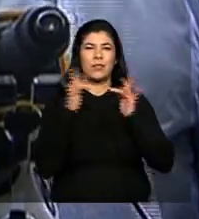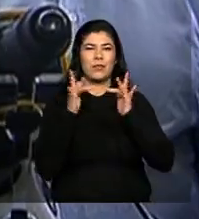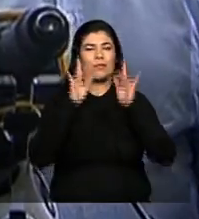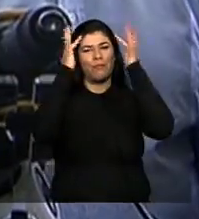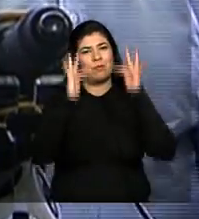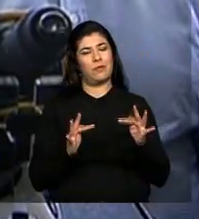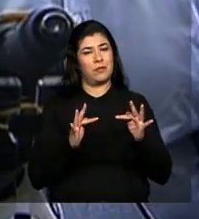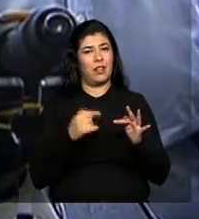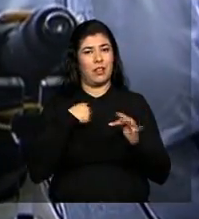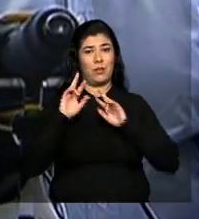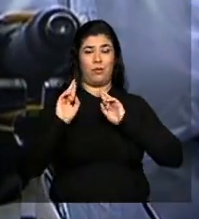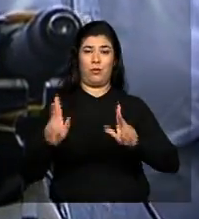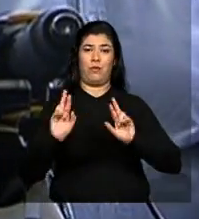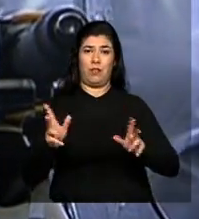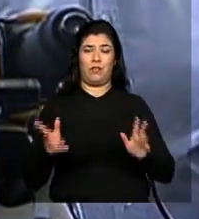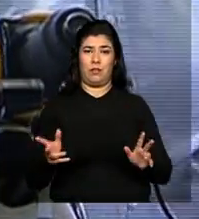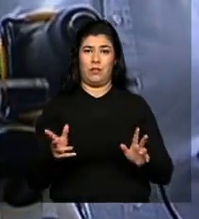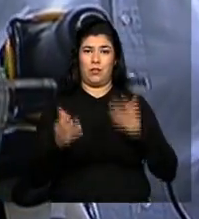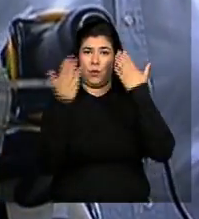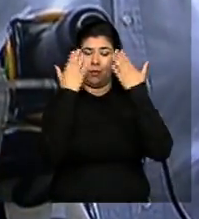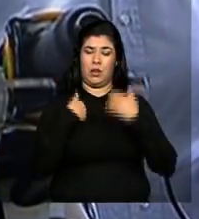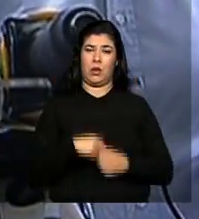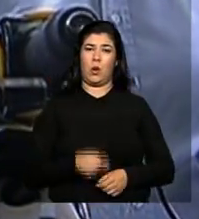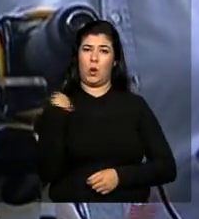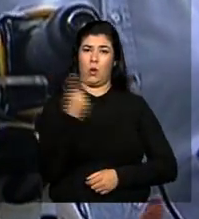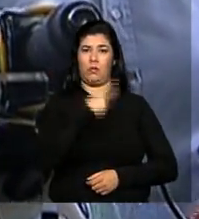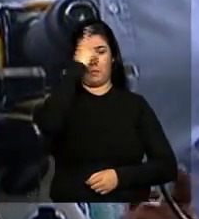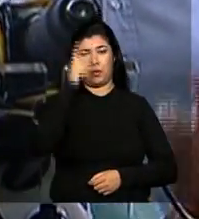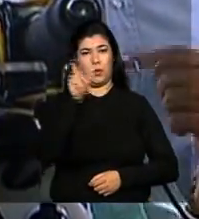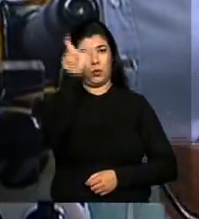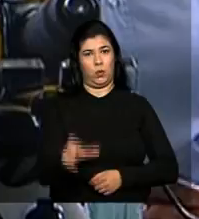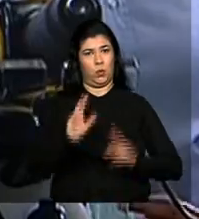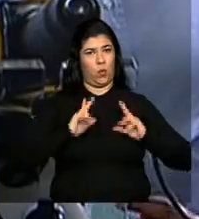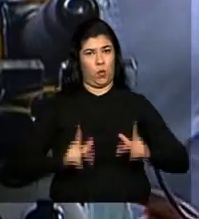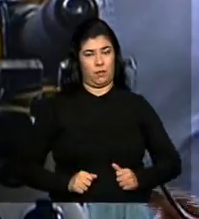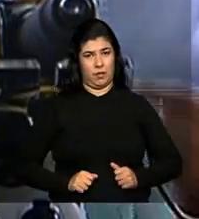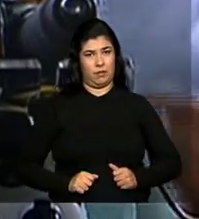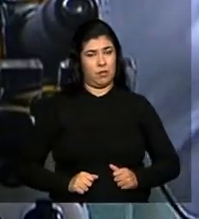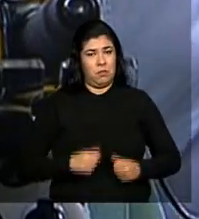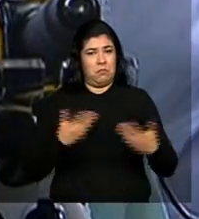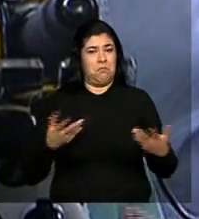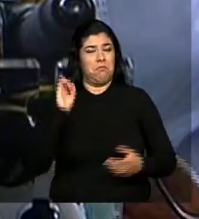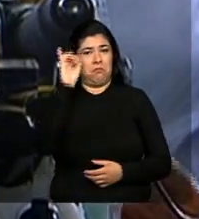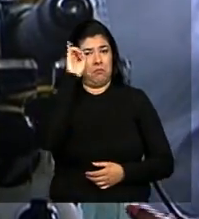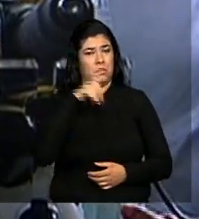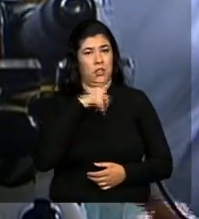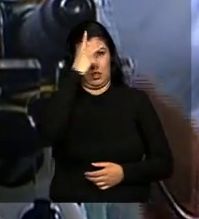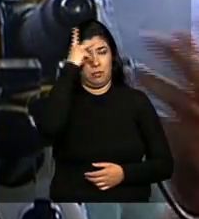É algo que nos diferencia, né? Como seres humanos. Então, eu não estou falando isso sem considerar que tem